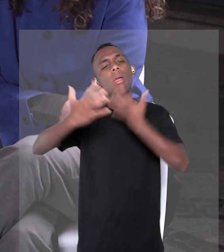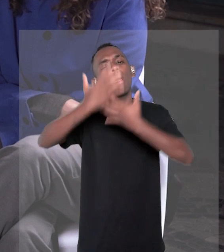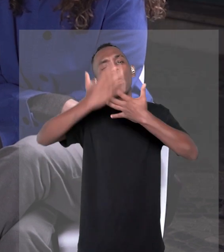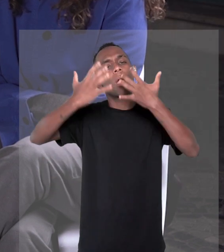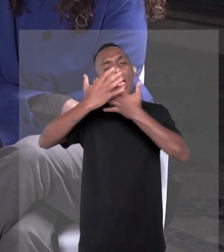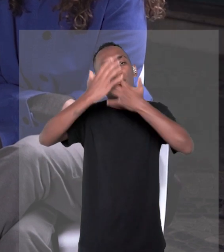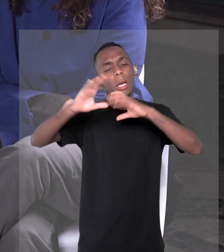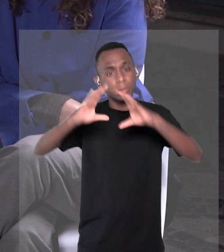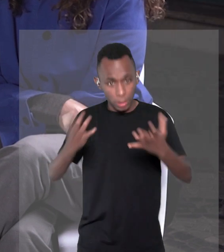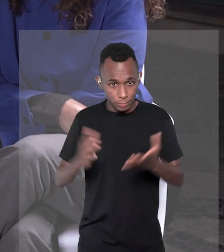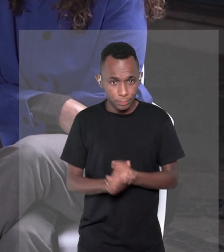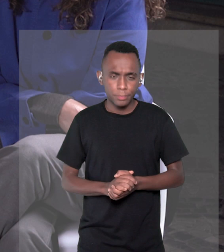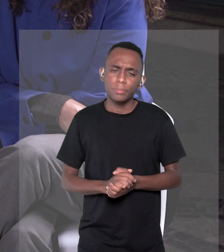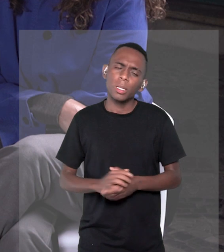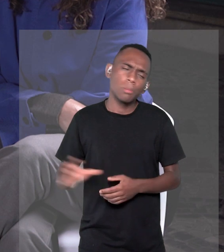cantar.